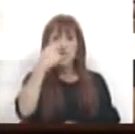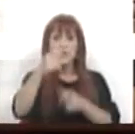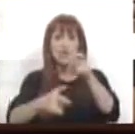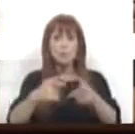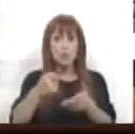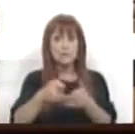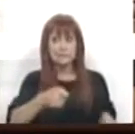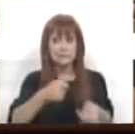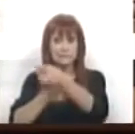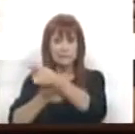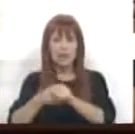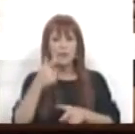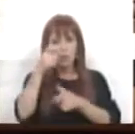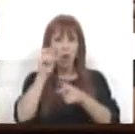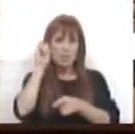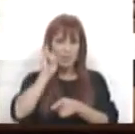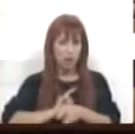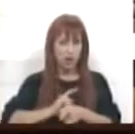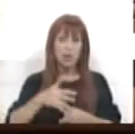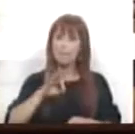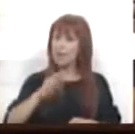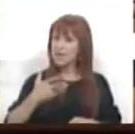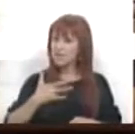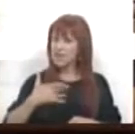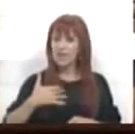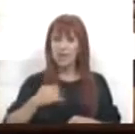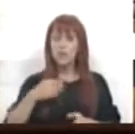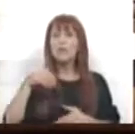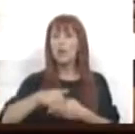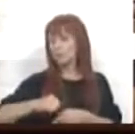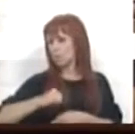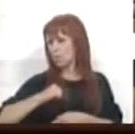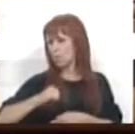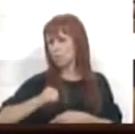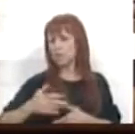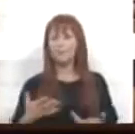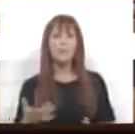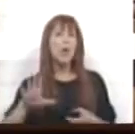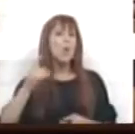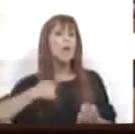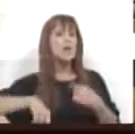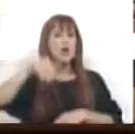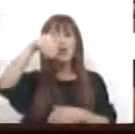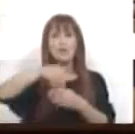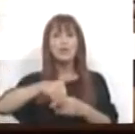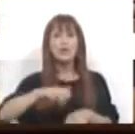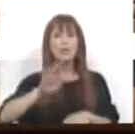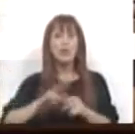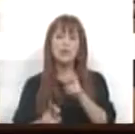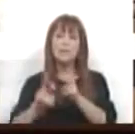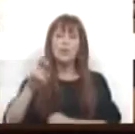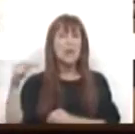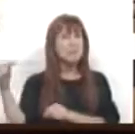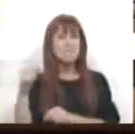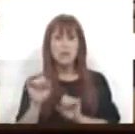99% dos contribuintes e das contribuintes, PSD e CDS votarão contra. Quando nós votarmos pela subida